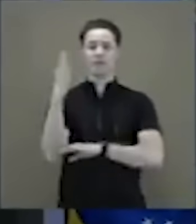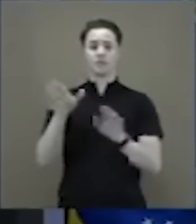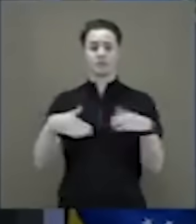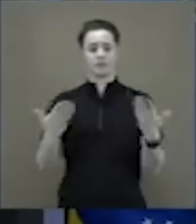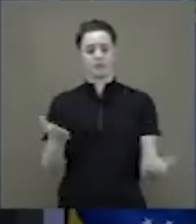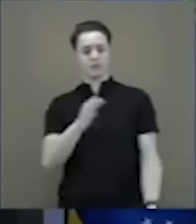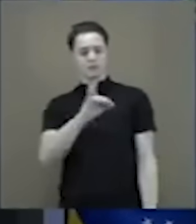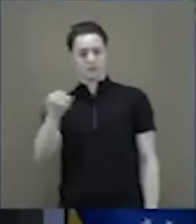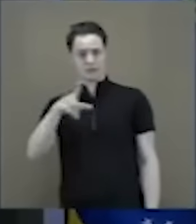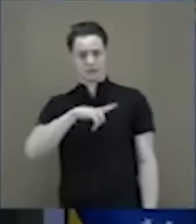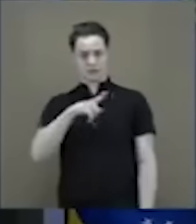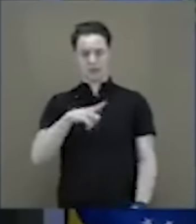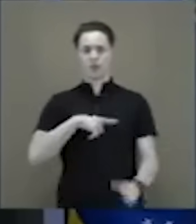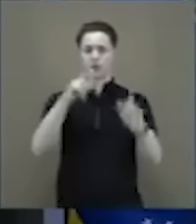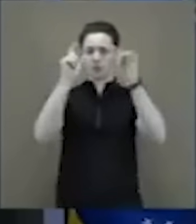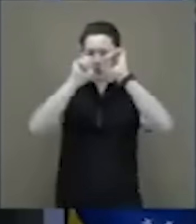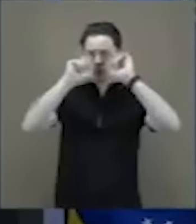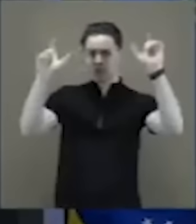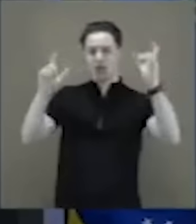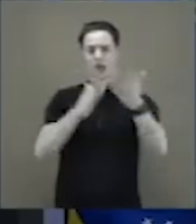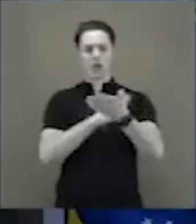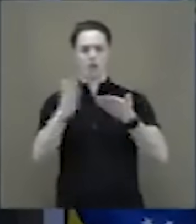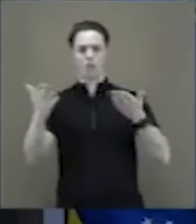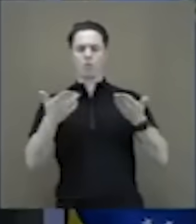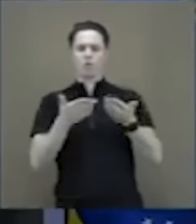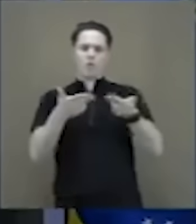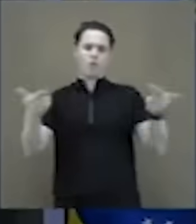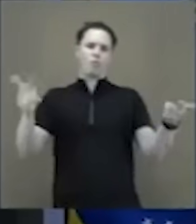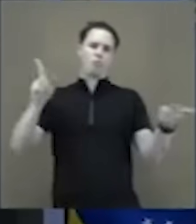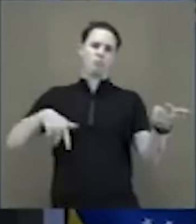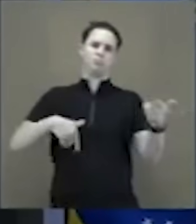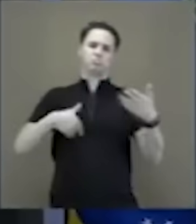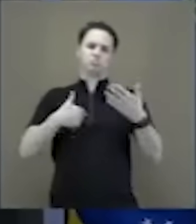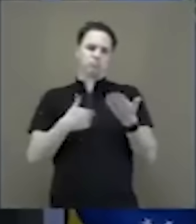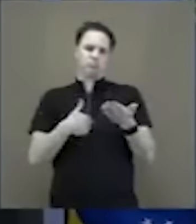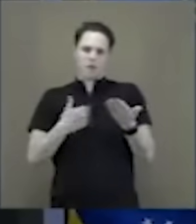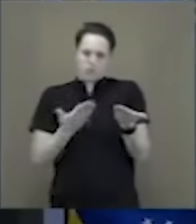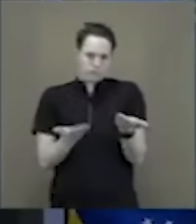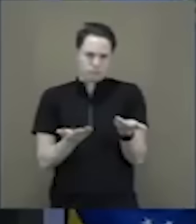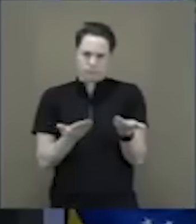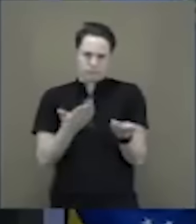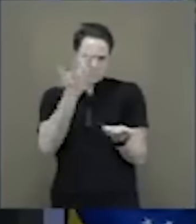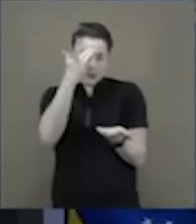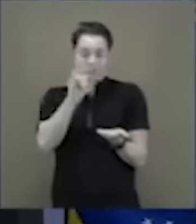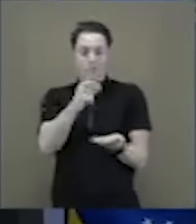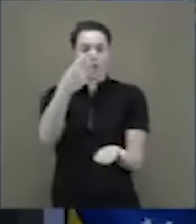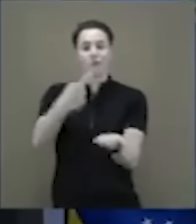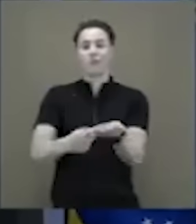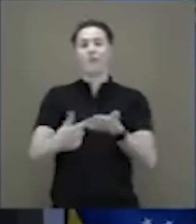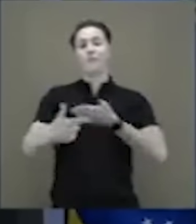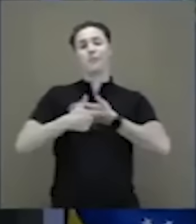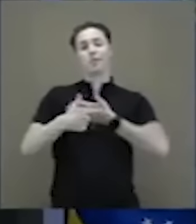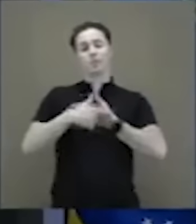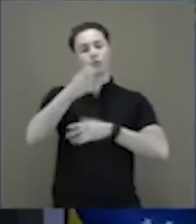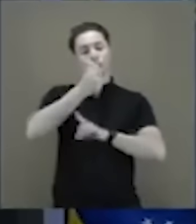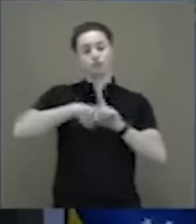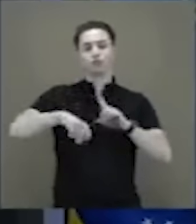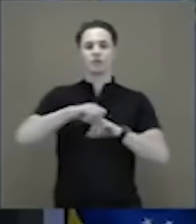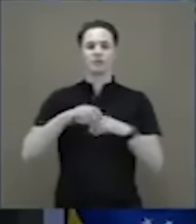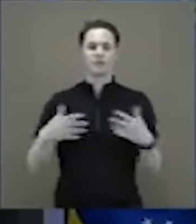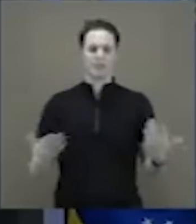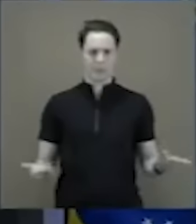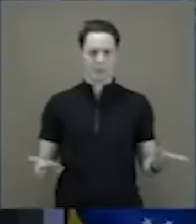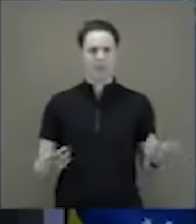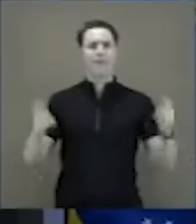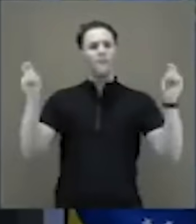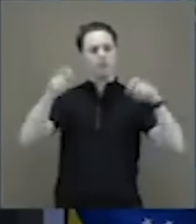aqui uma notificação, uma autuação por uma questão ambiental, deixou-se de cumprir a função social. Pode